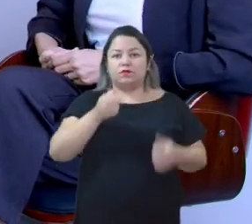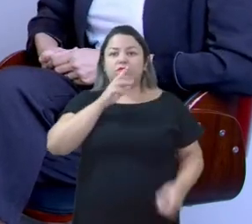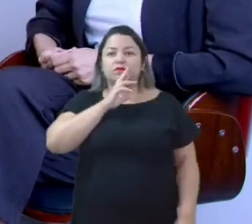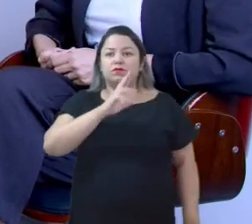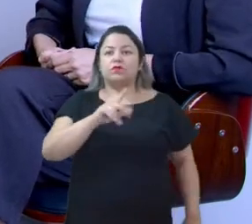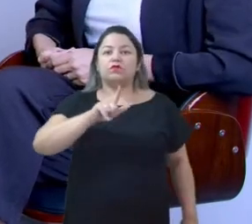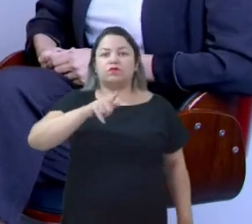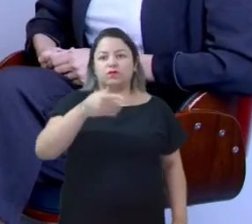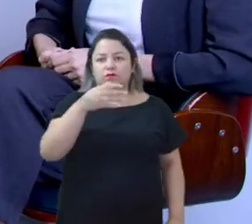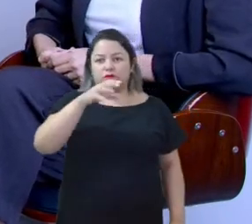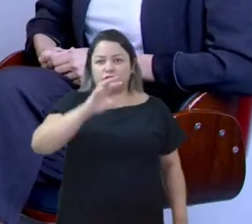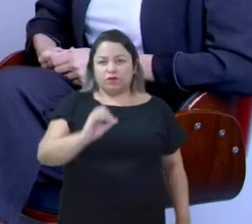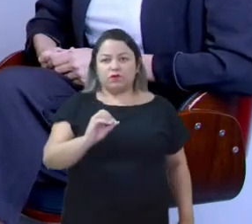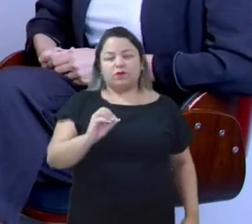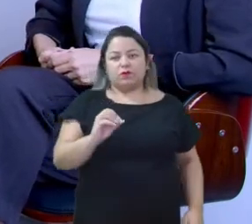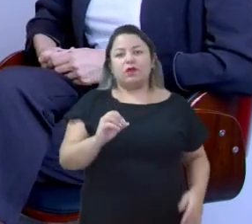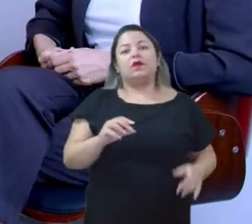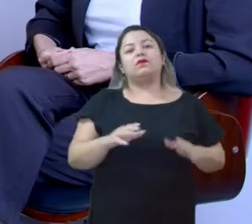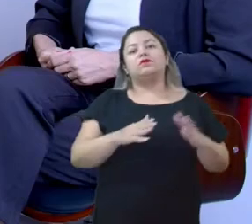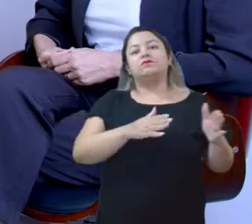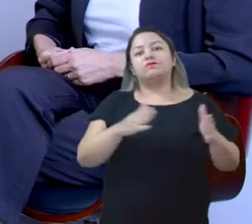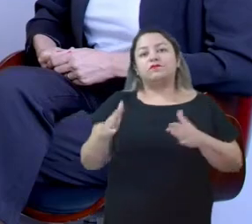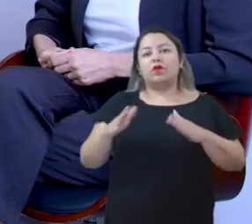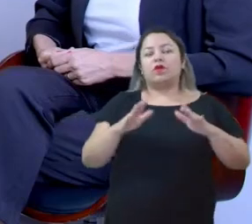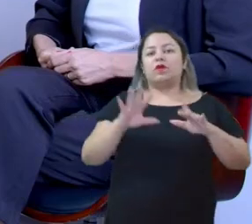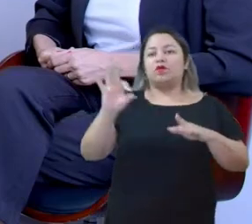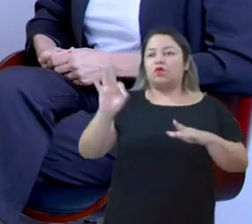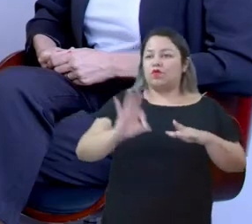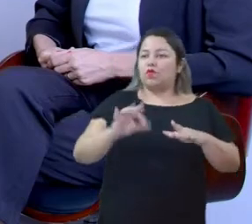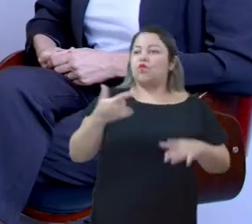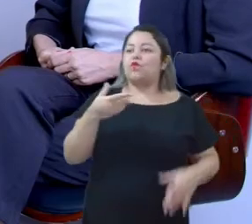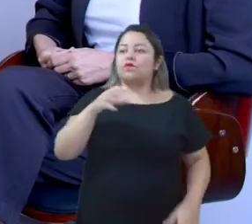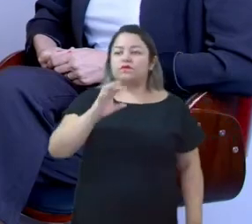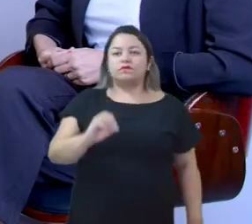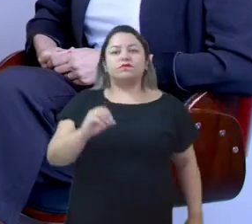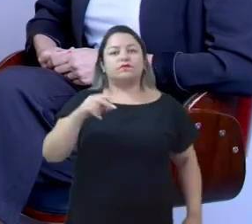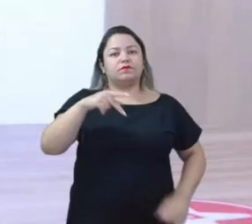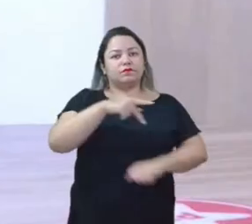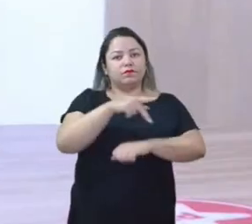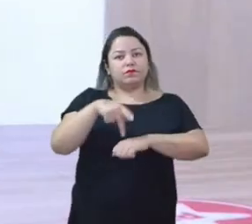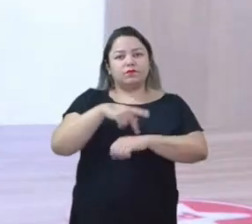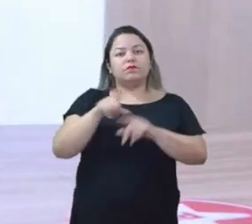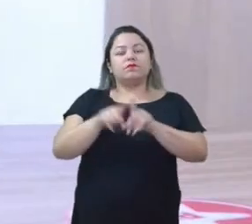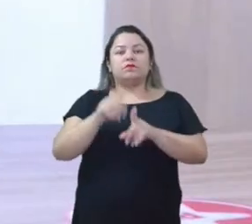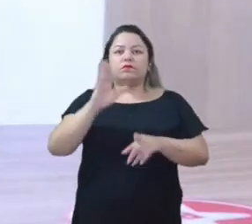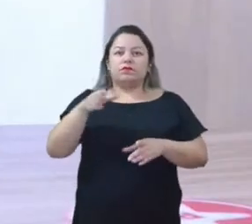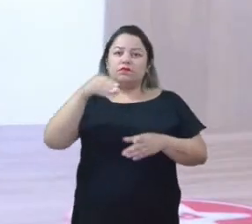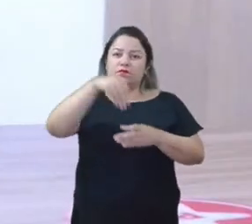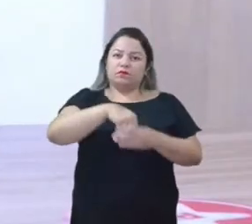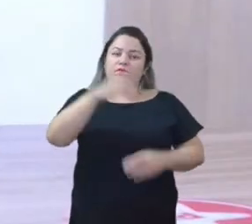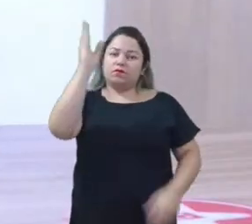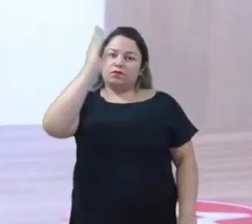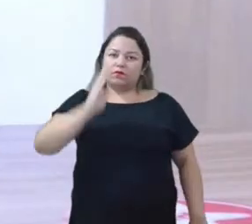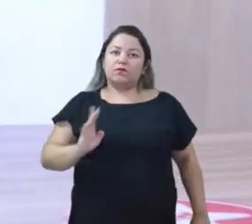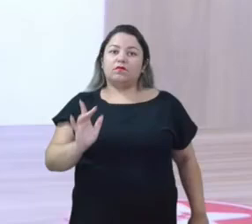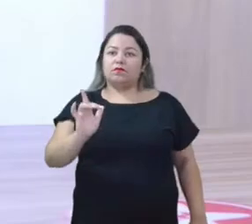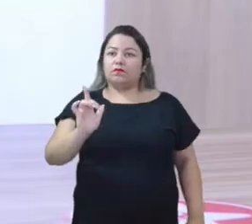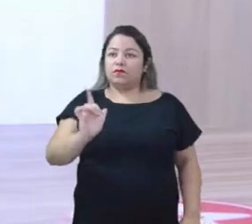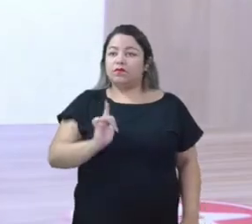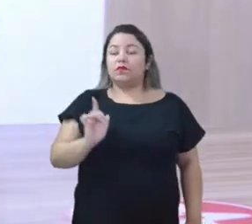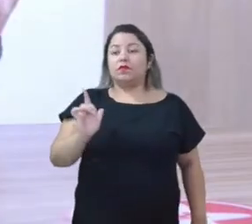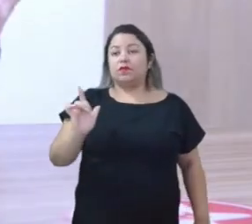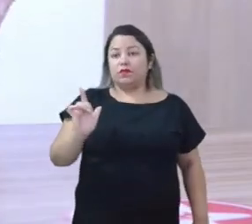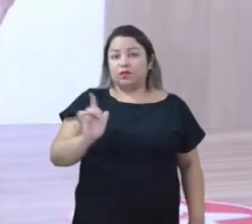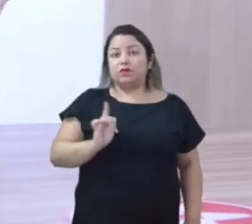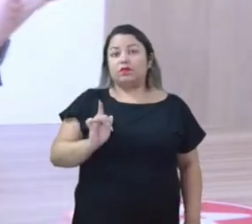o G20. Na média, os 20 países que estão aqui no Brasil, eles têm